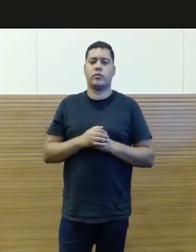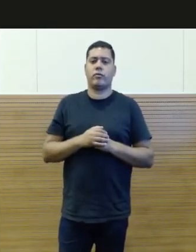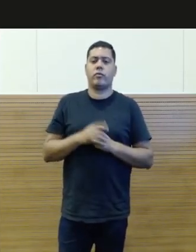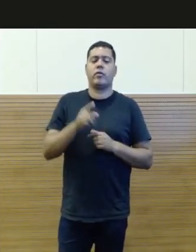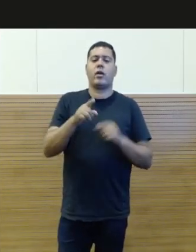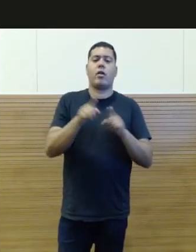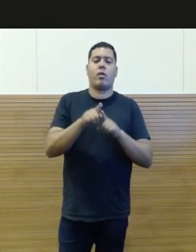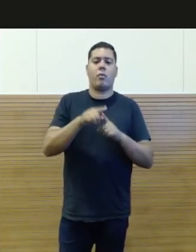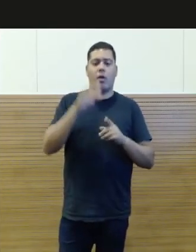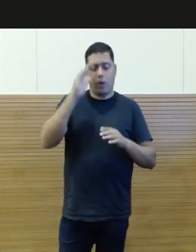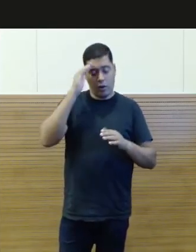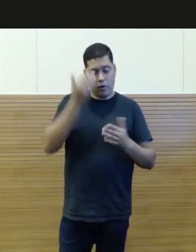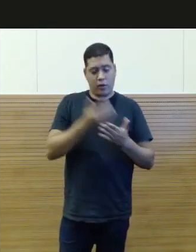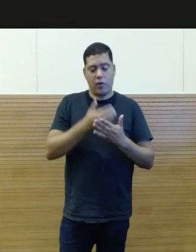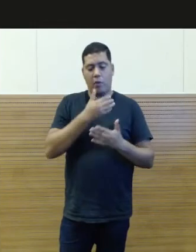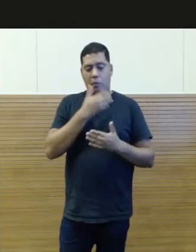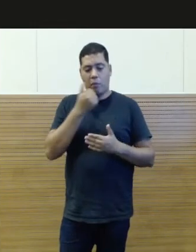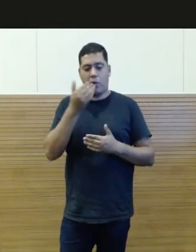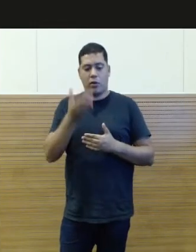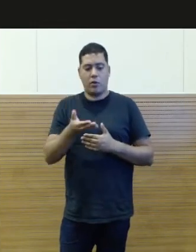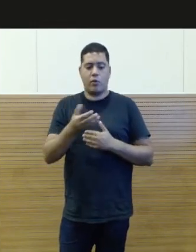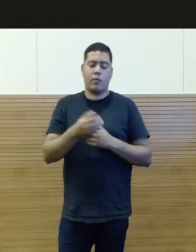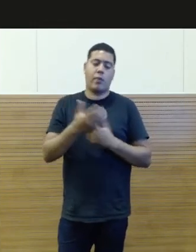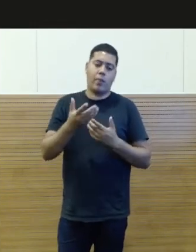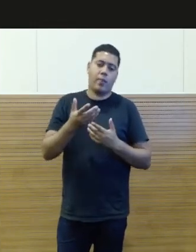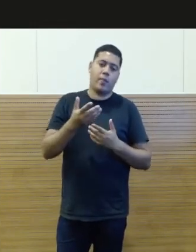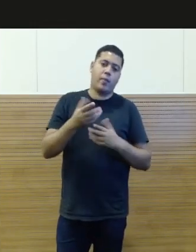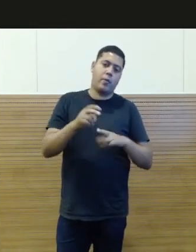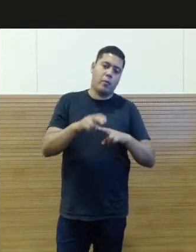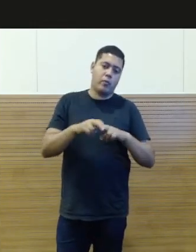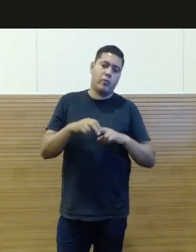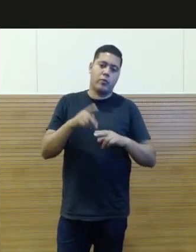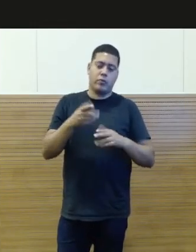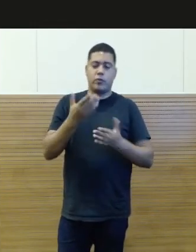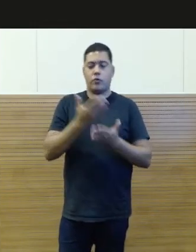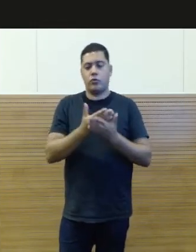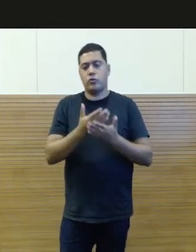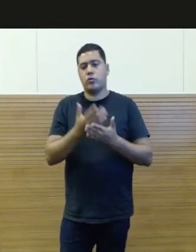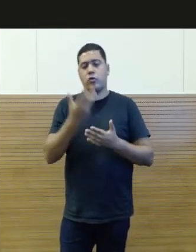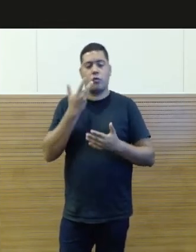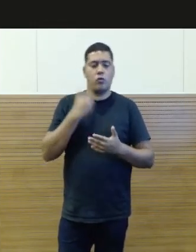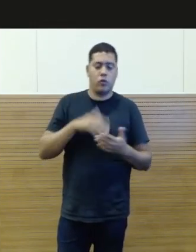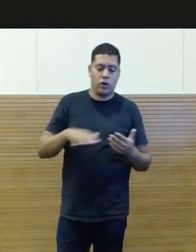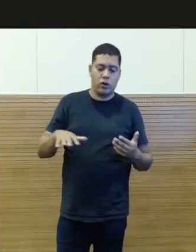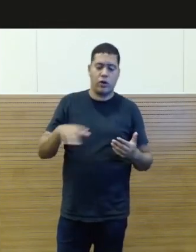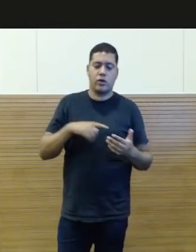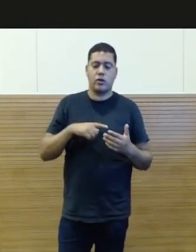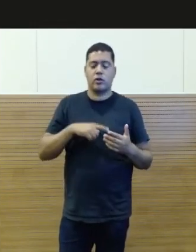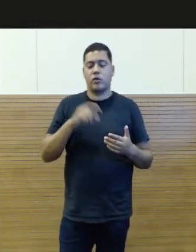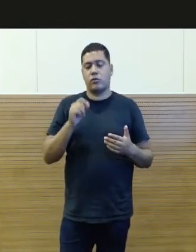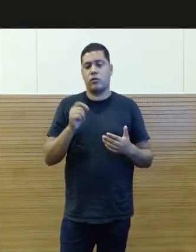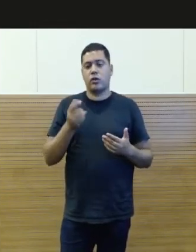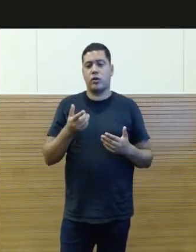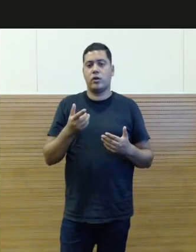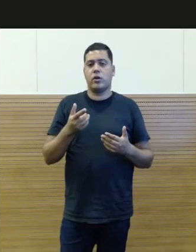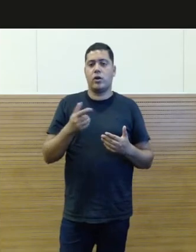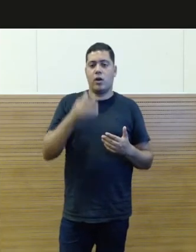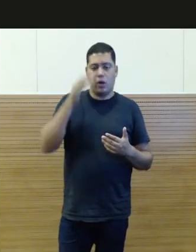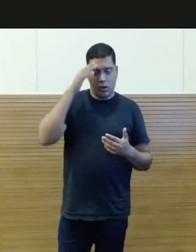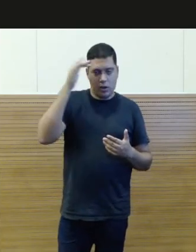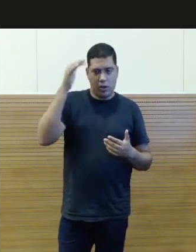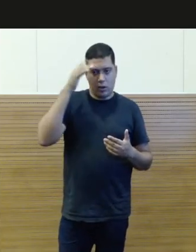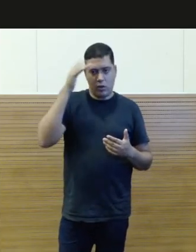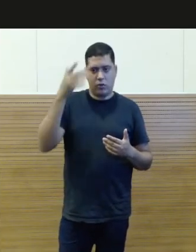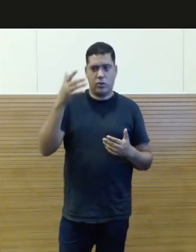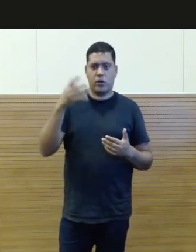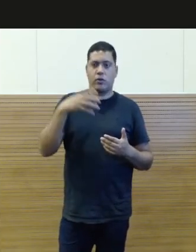inclusive, acreditam que seja melhor para elas, né? Então, nesse caso, um estudo com crianças que demonstra o efeito da teoria de